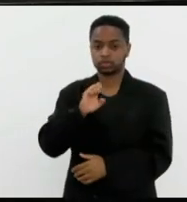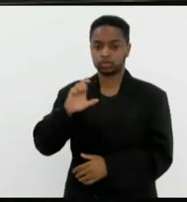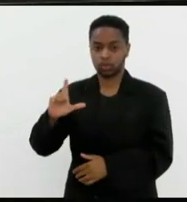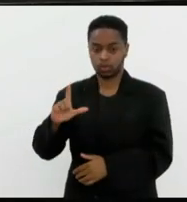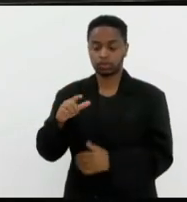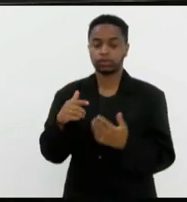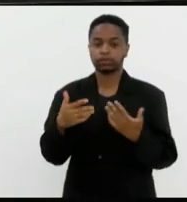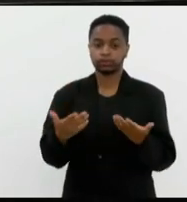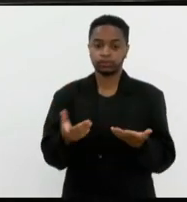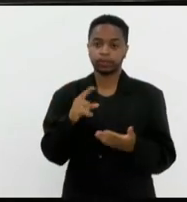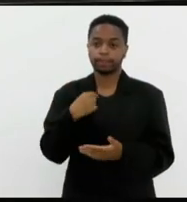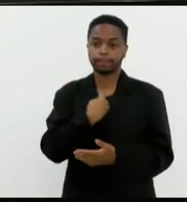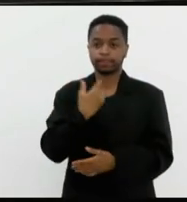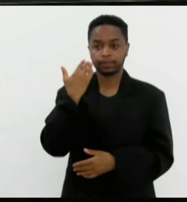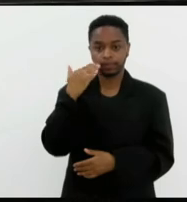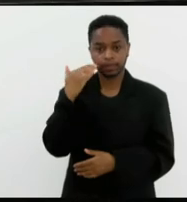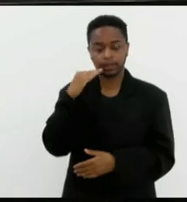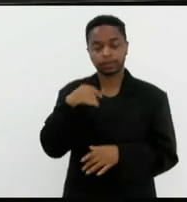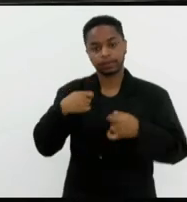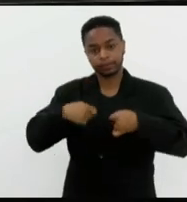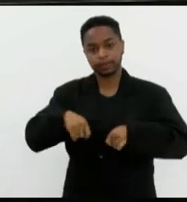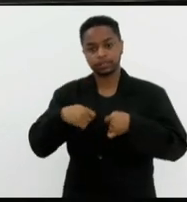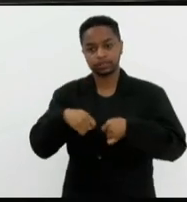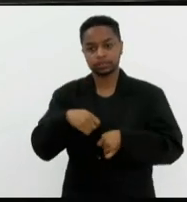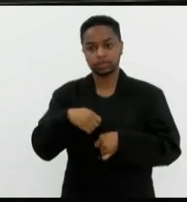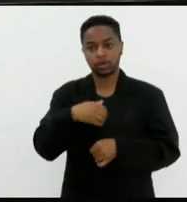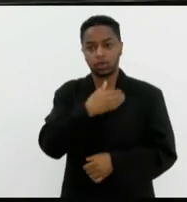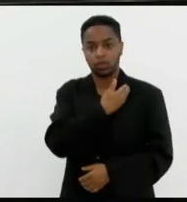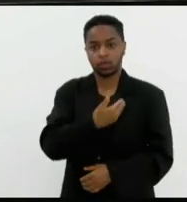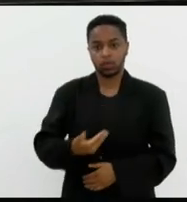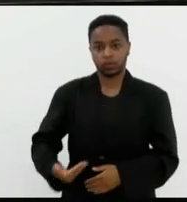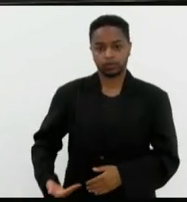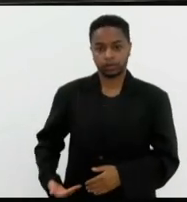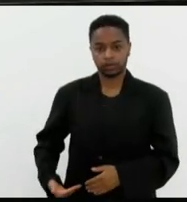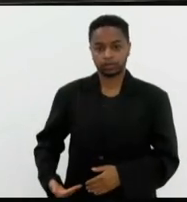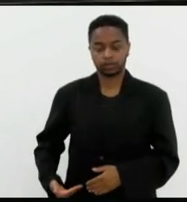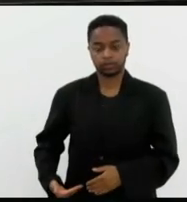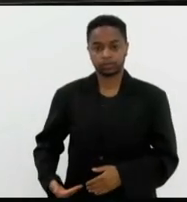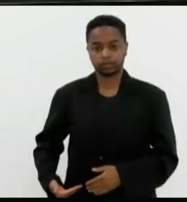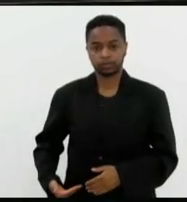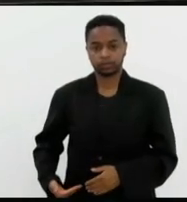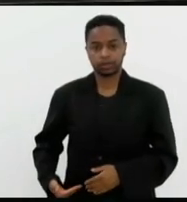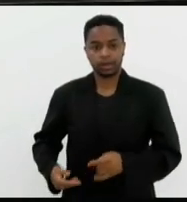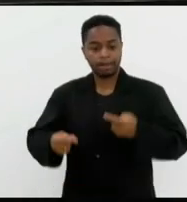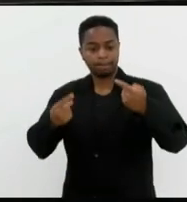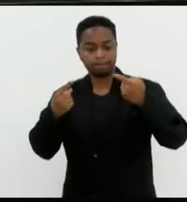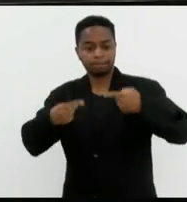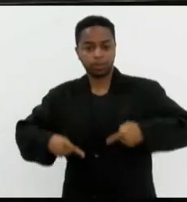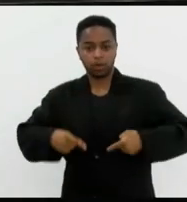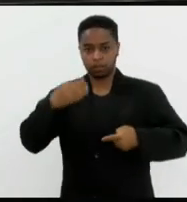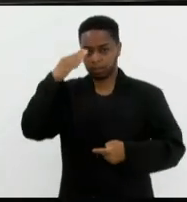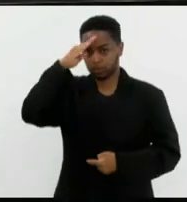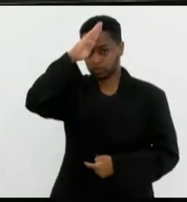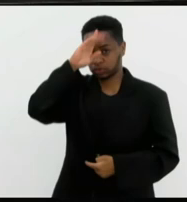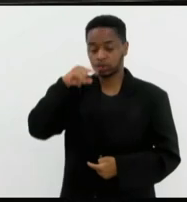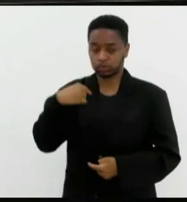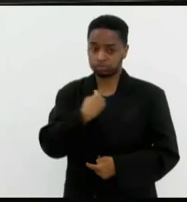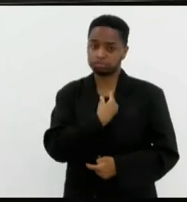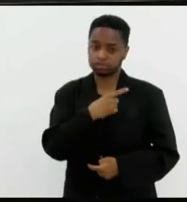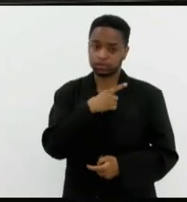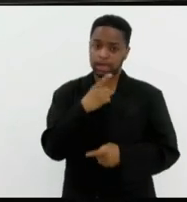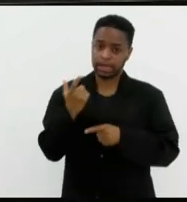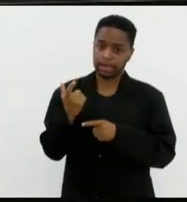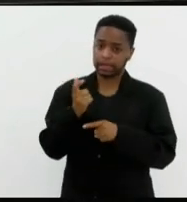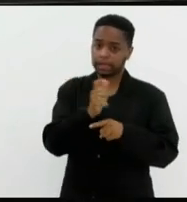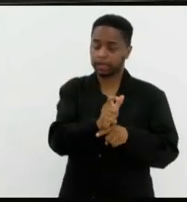entendendo a necessidade de ter um governo que se enfrentou com Bolsonaro, que ganhou as eleições, nós temos críticas